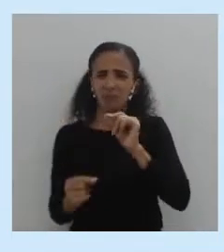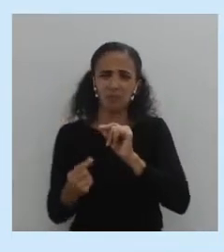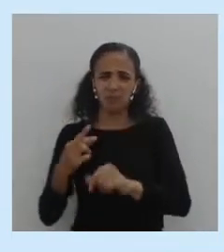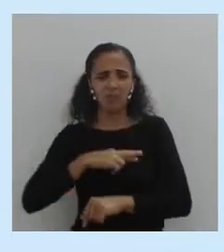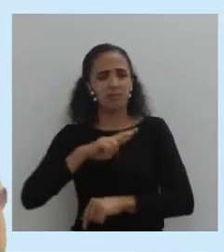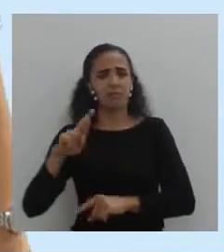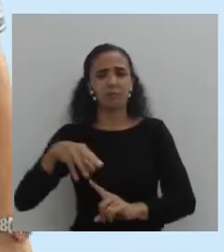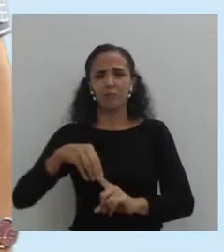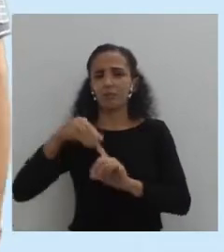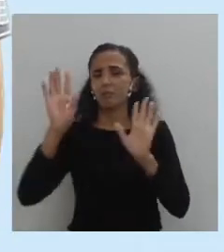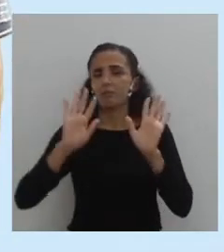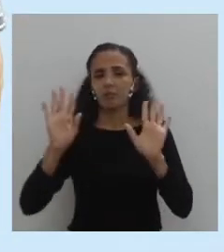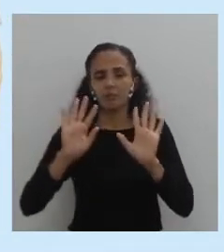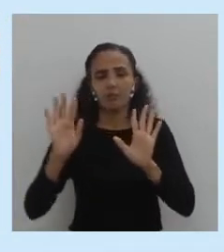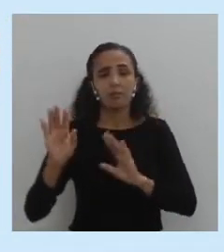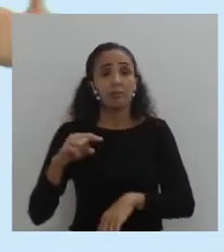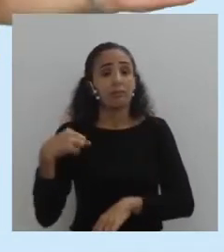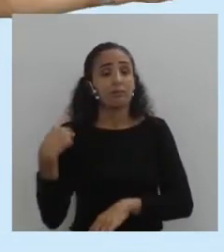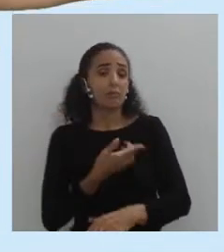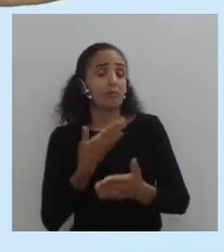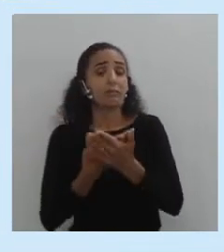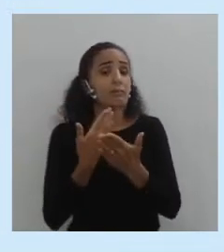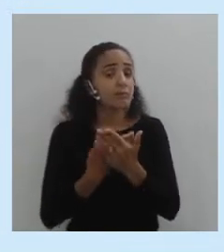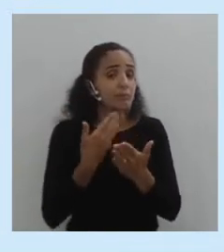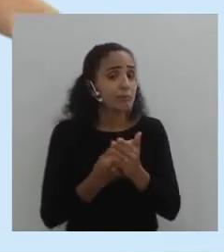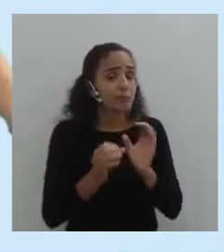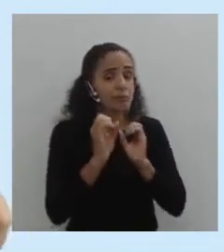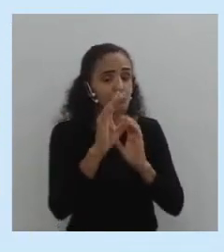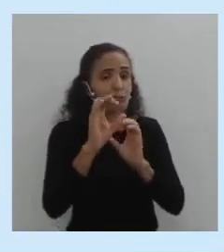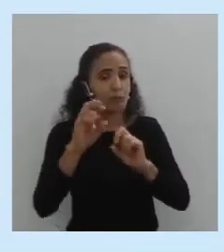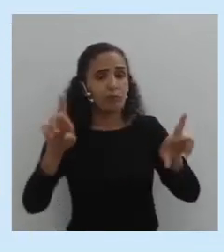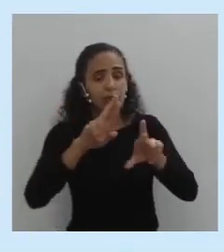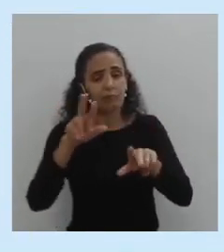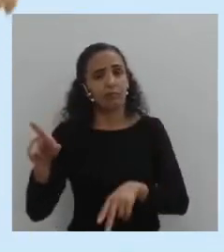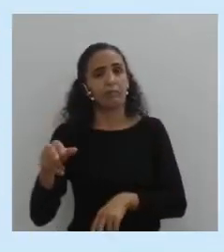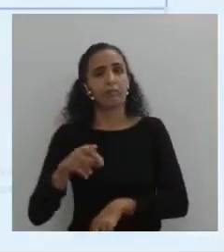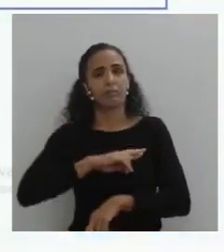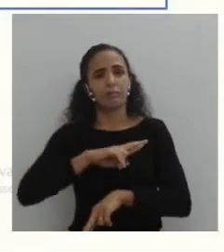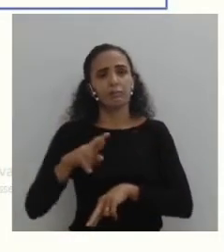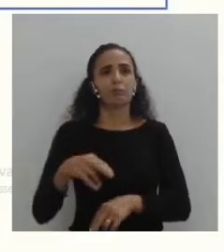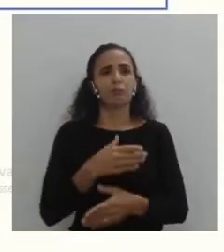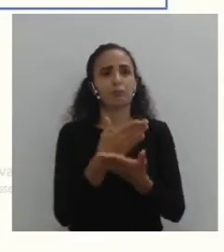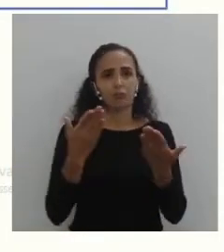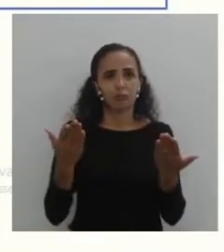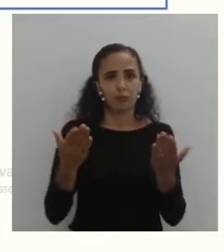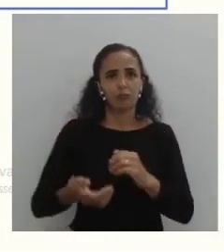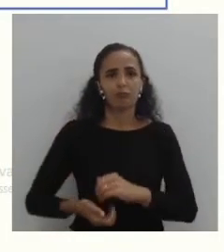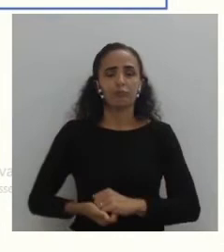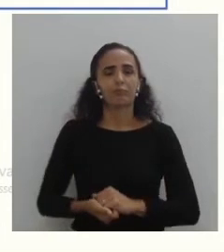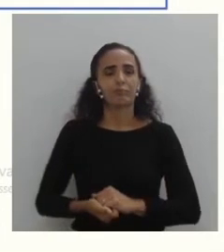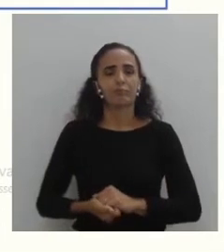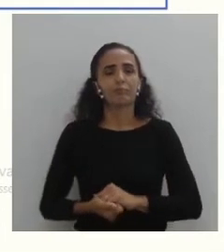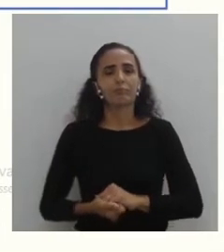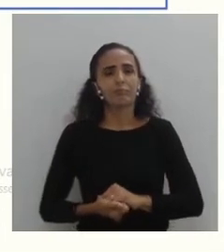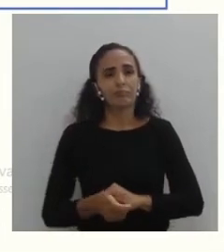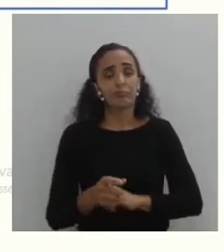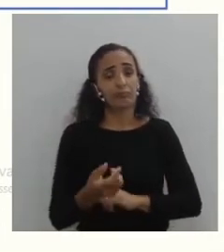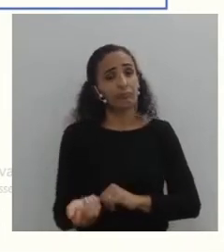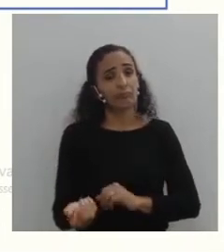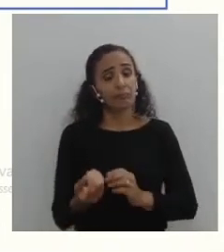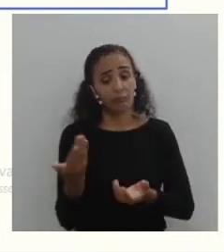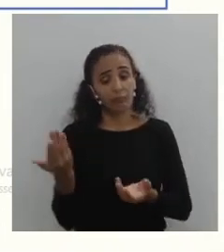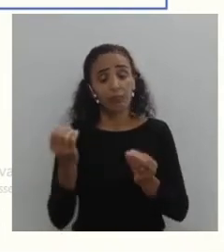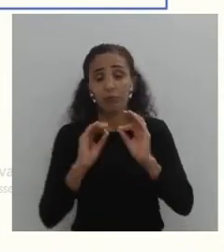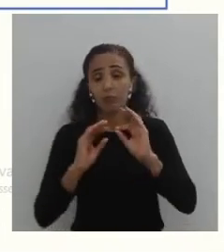importante. Então, vamos adiante. Já estamos chegando ao fim. Na tela aqui, nós temos a seguinte questão. O Estado não